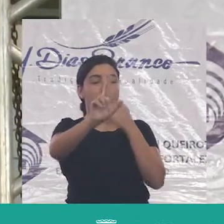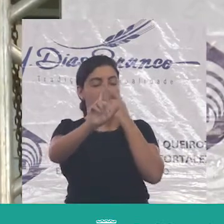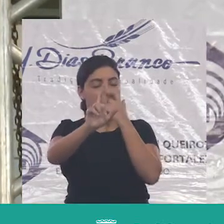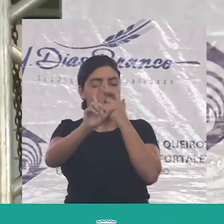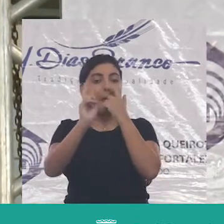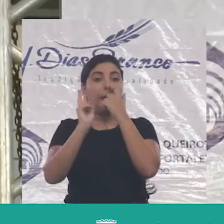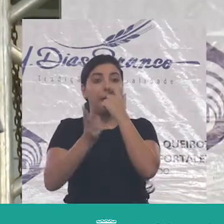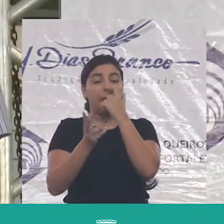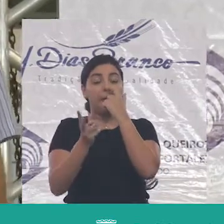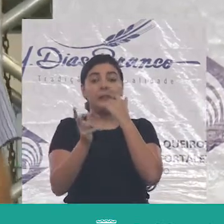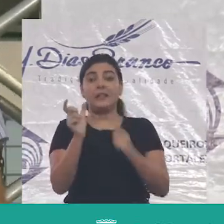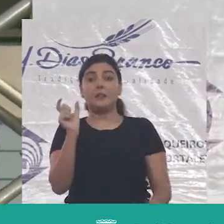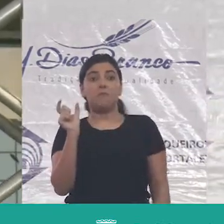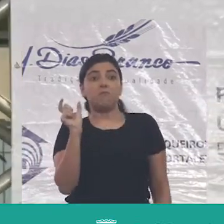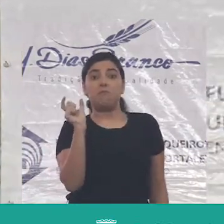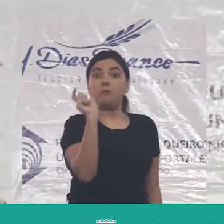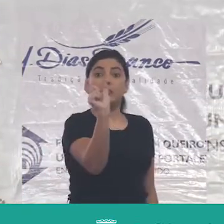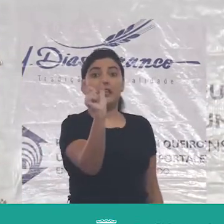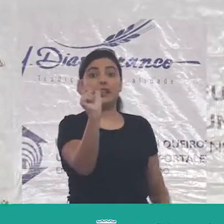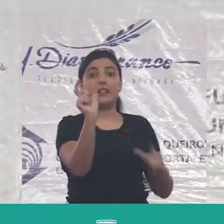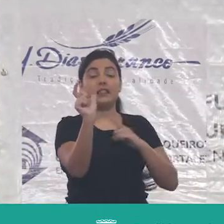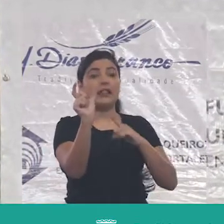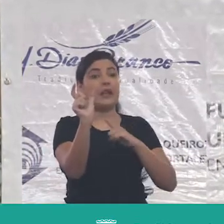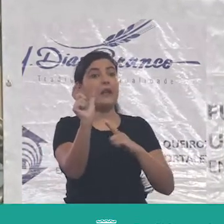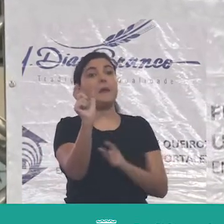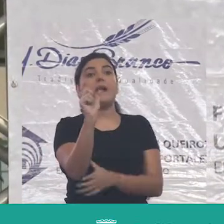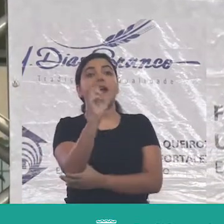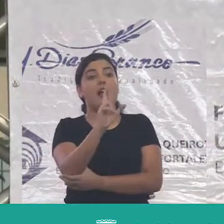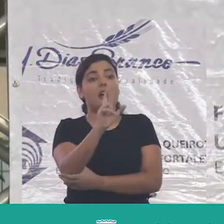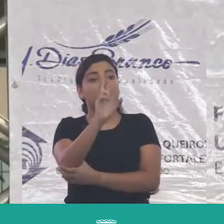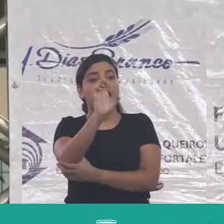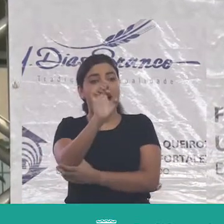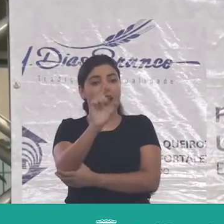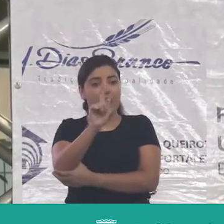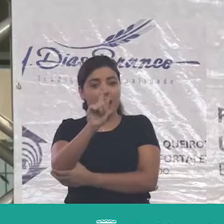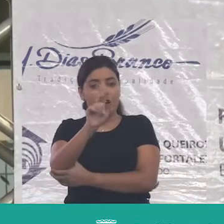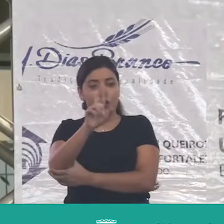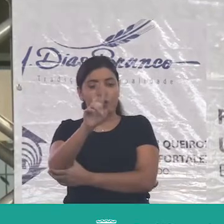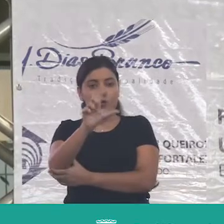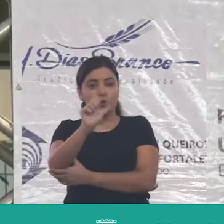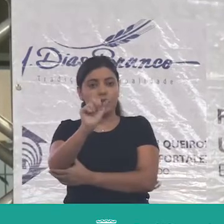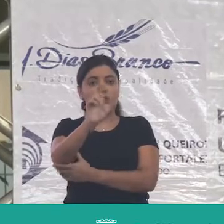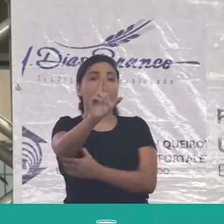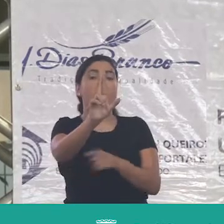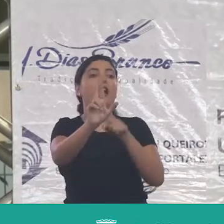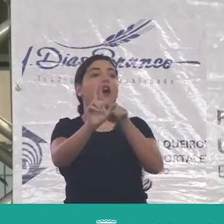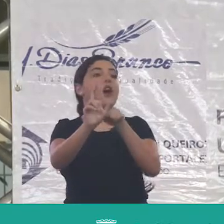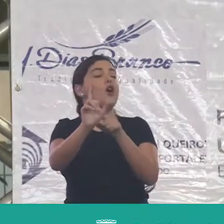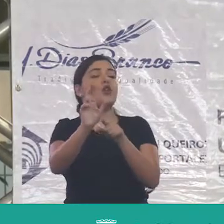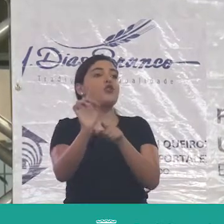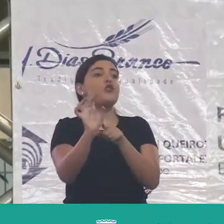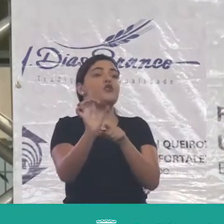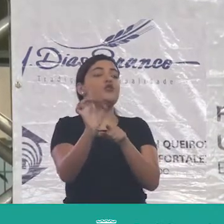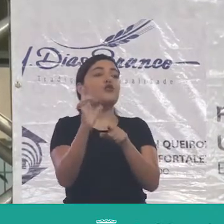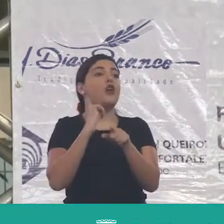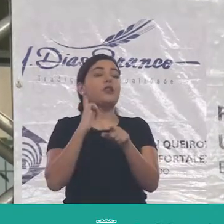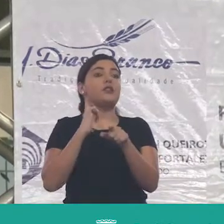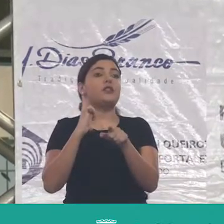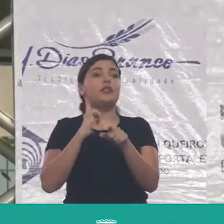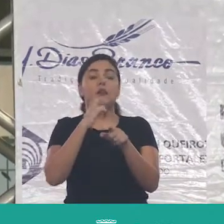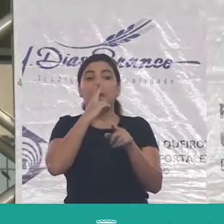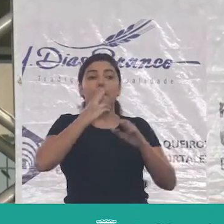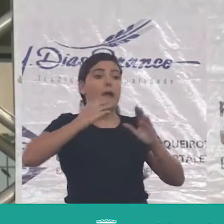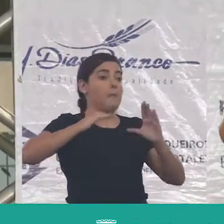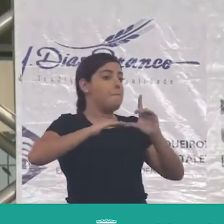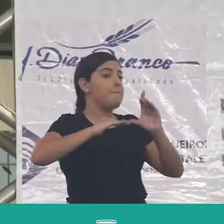Toda vida que vocês acrescentarem essa palavra no final, essa palavra só tem efeito na